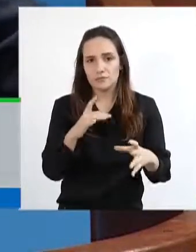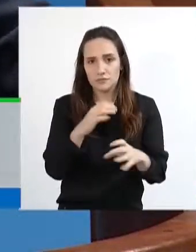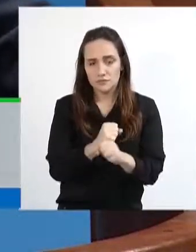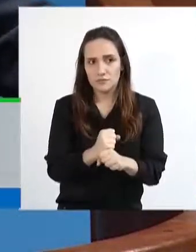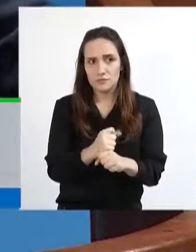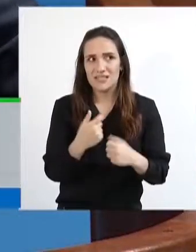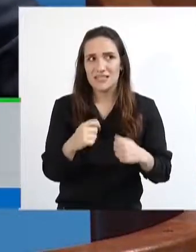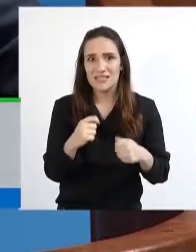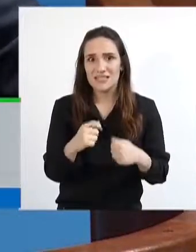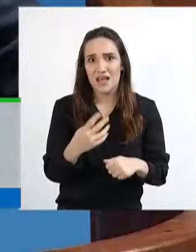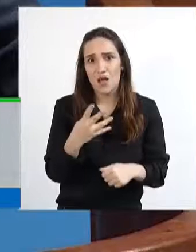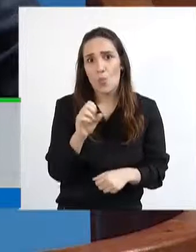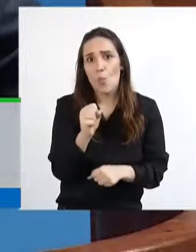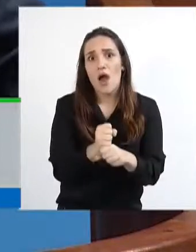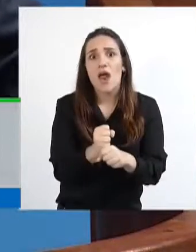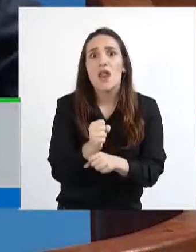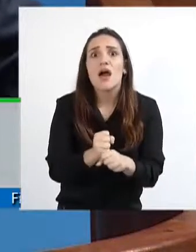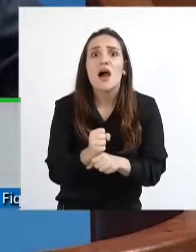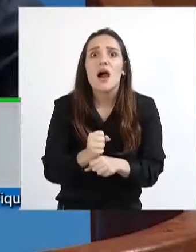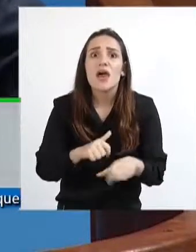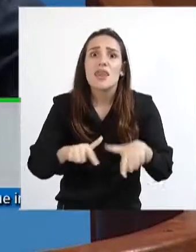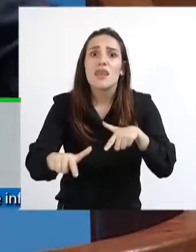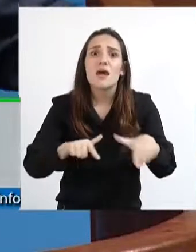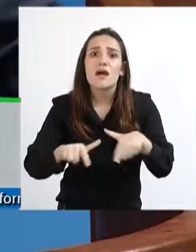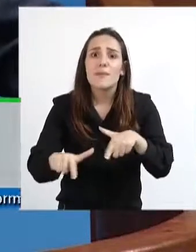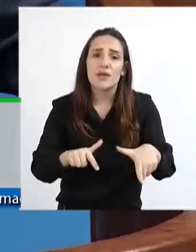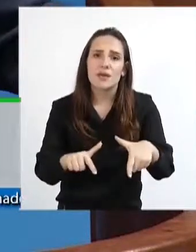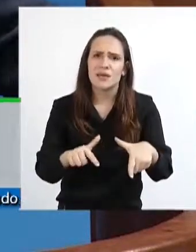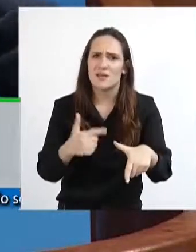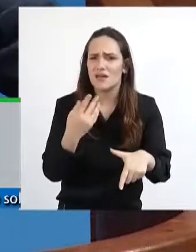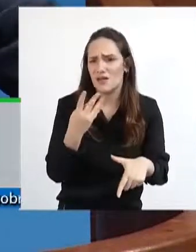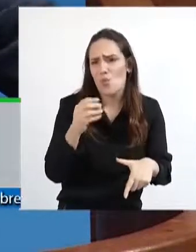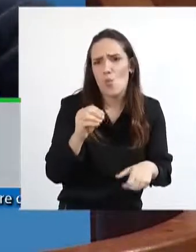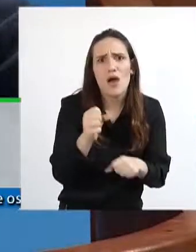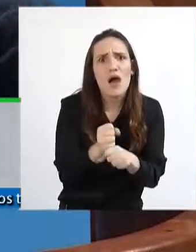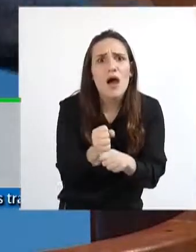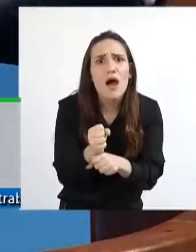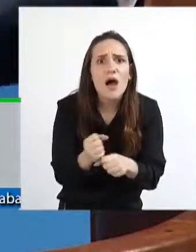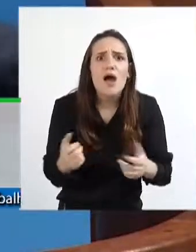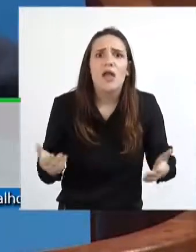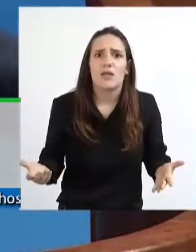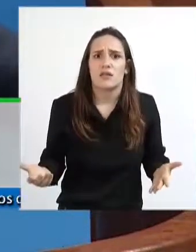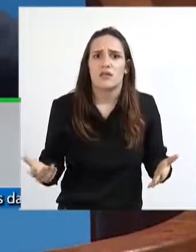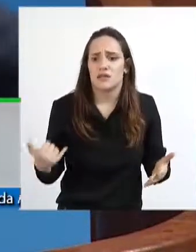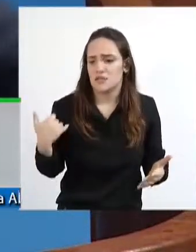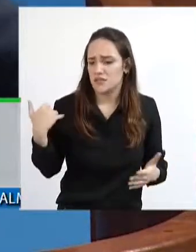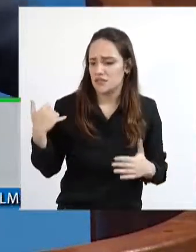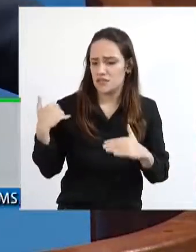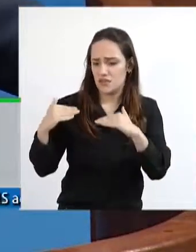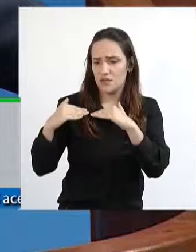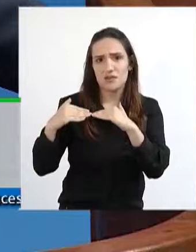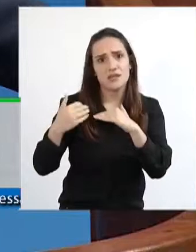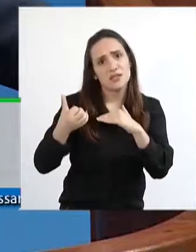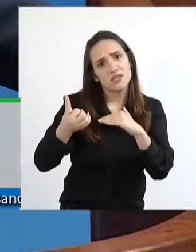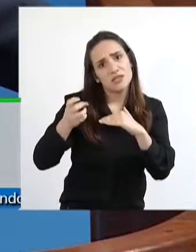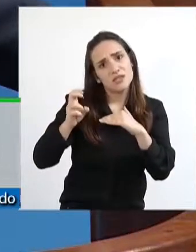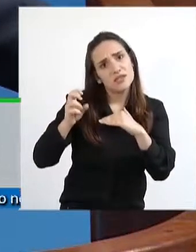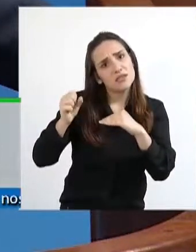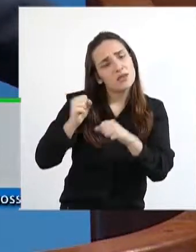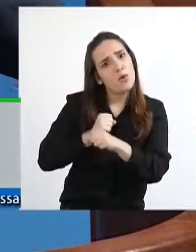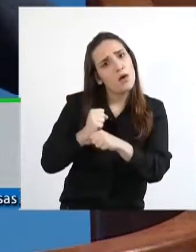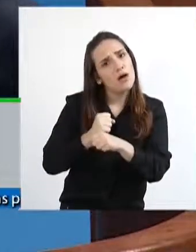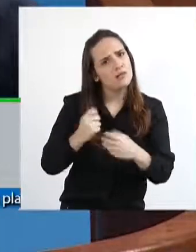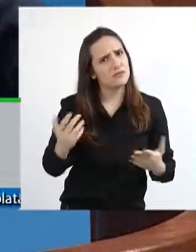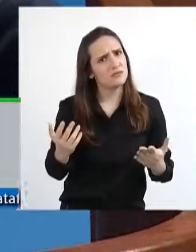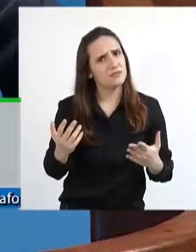contribuir durante 40 anos. 40 anos, e ter uma idade mínima de 65 anos para os